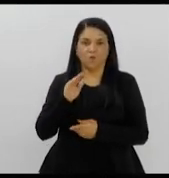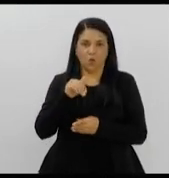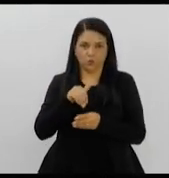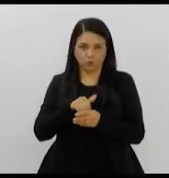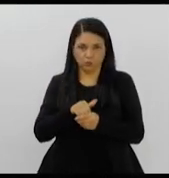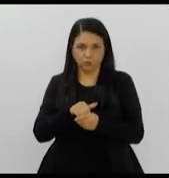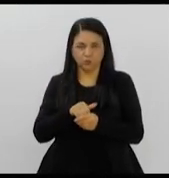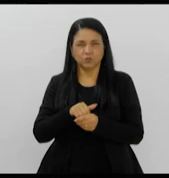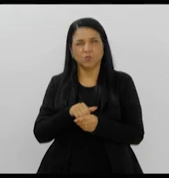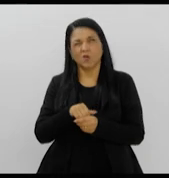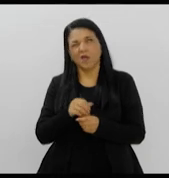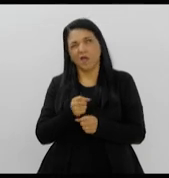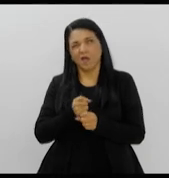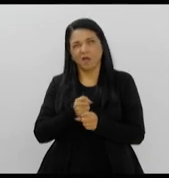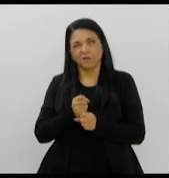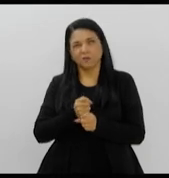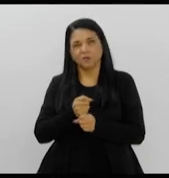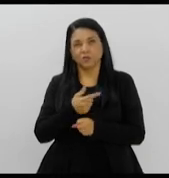ano de